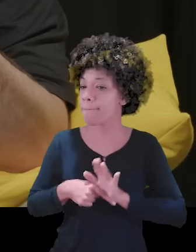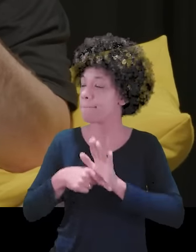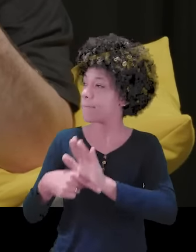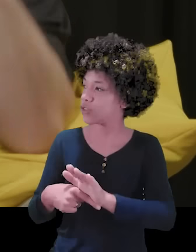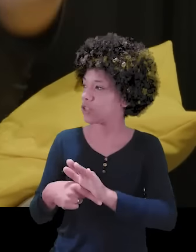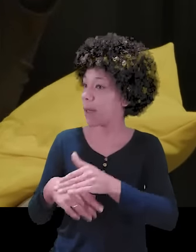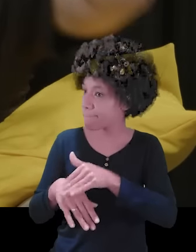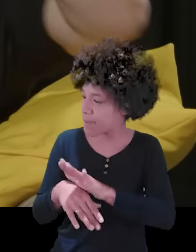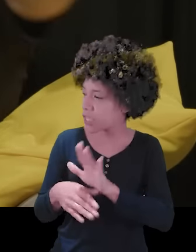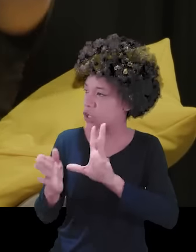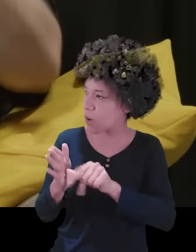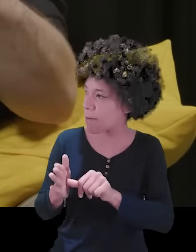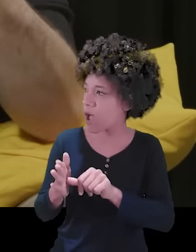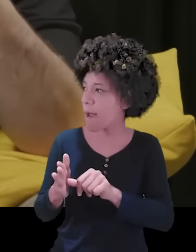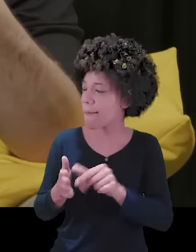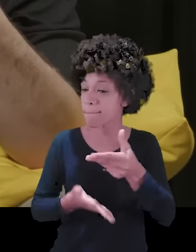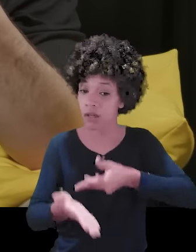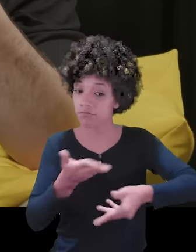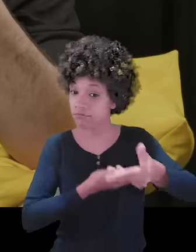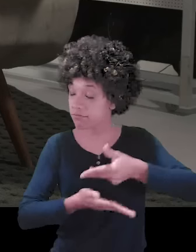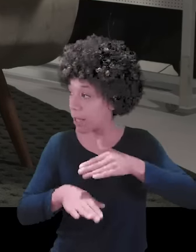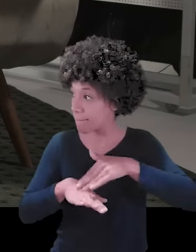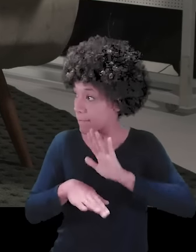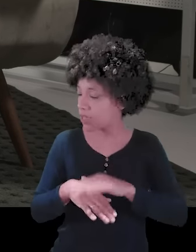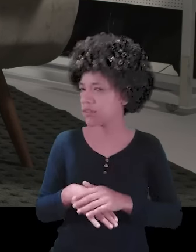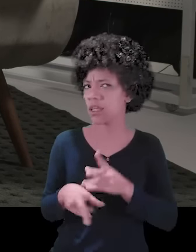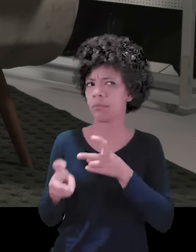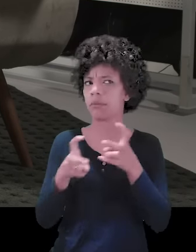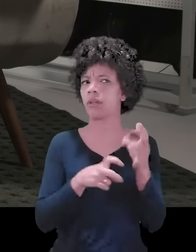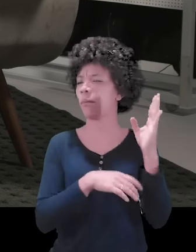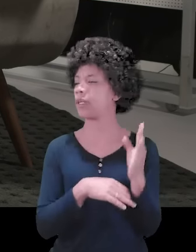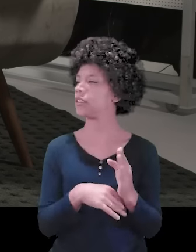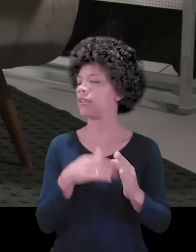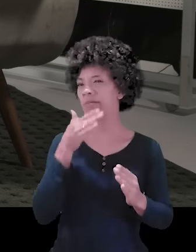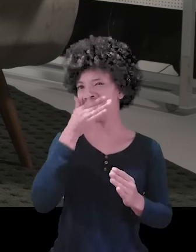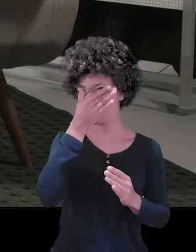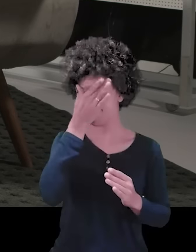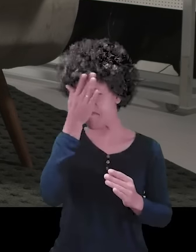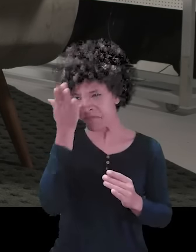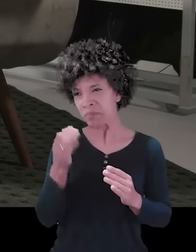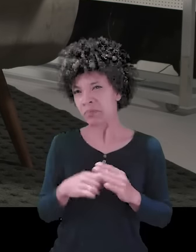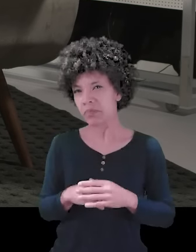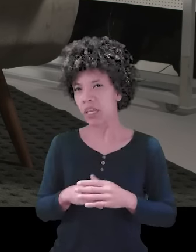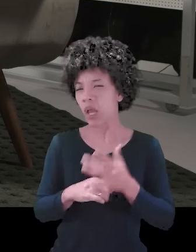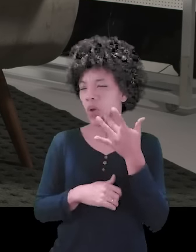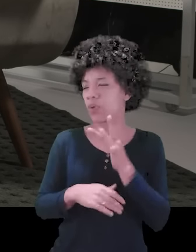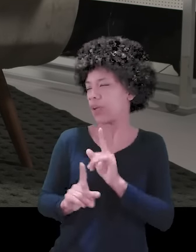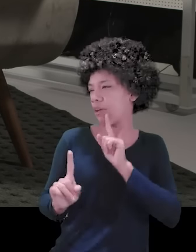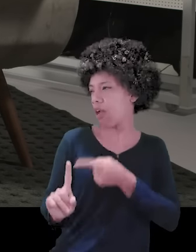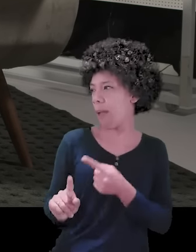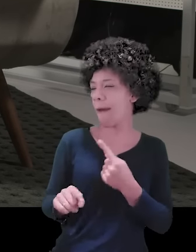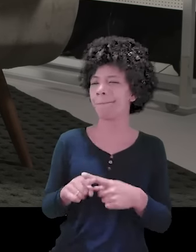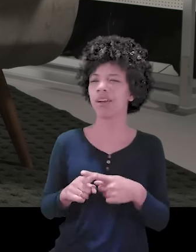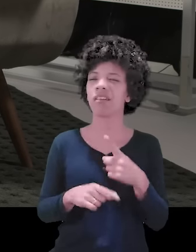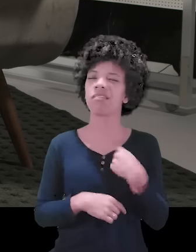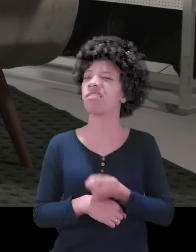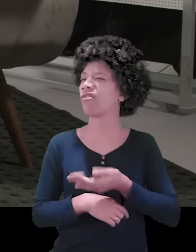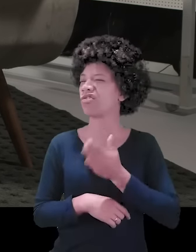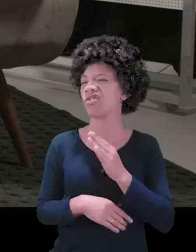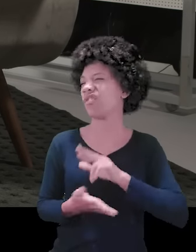mais roubos para gerar um mercado e me dá impressão que o brasileiro não quero falar mal do brasileiro porque a gente é muito